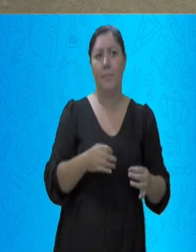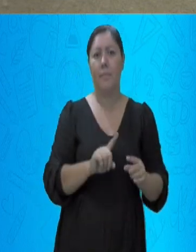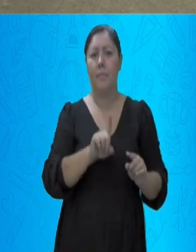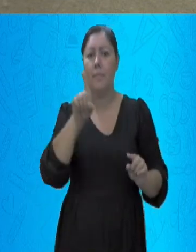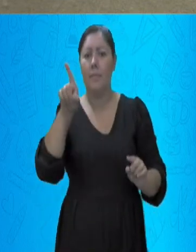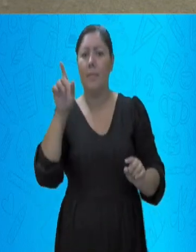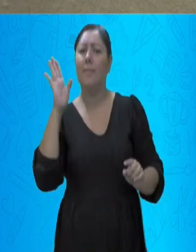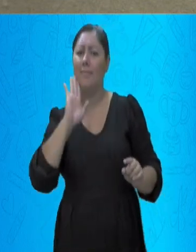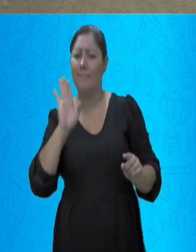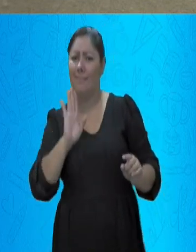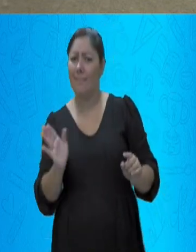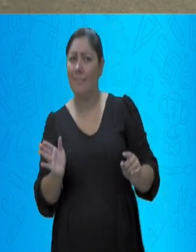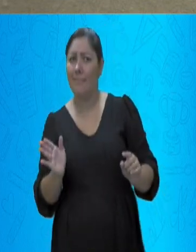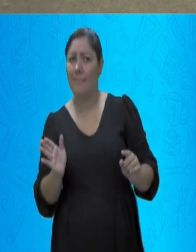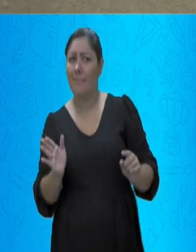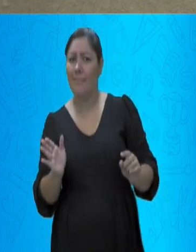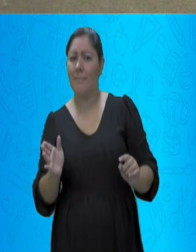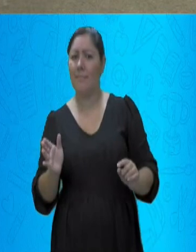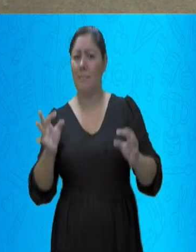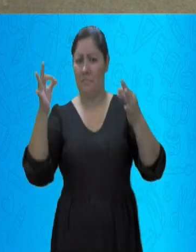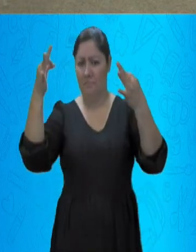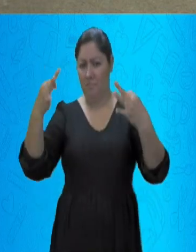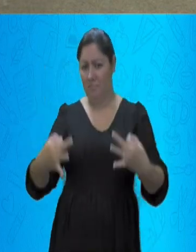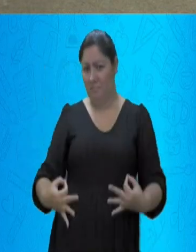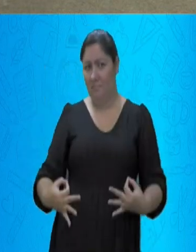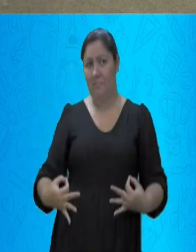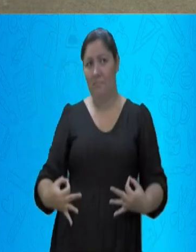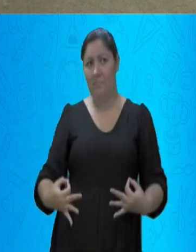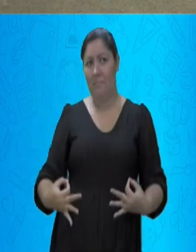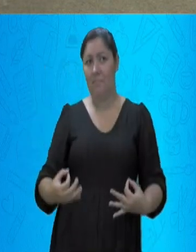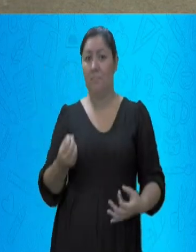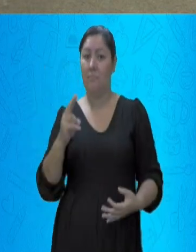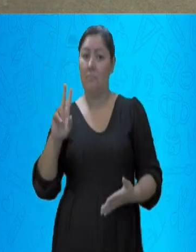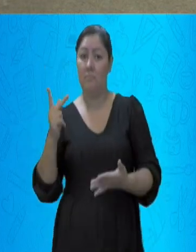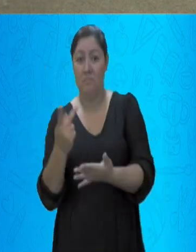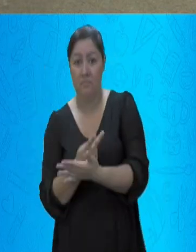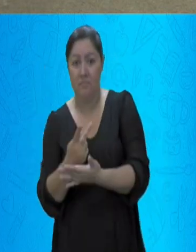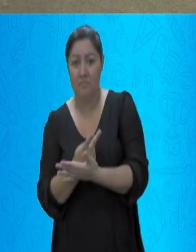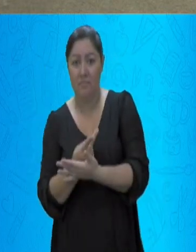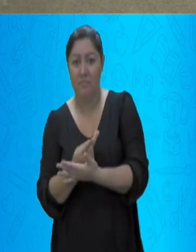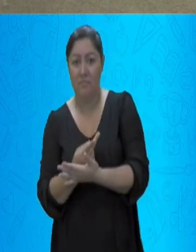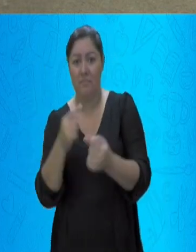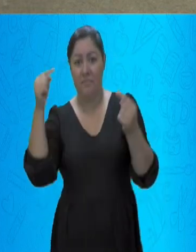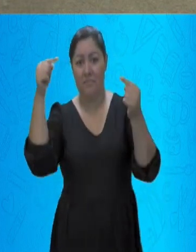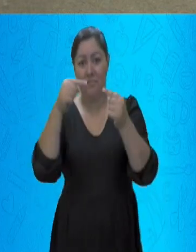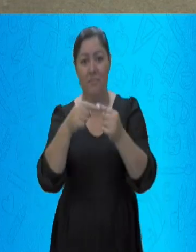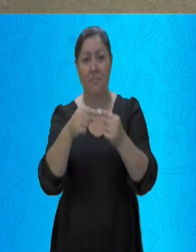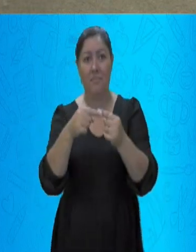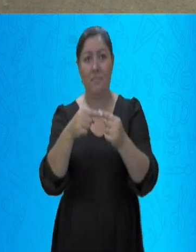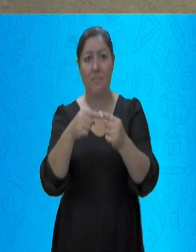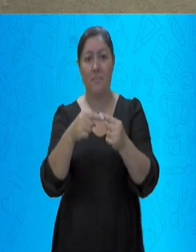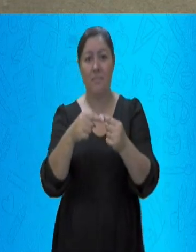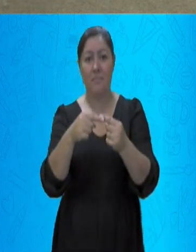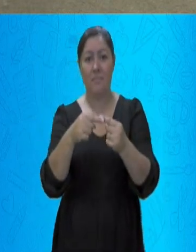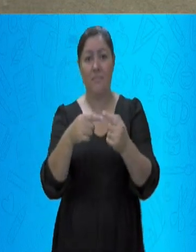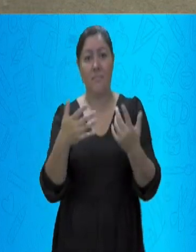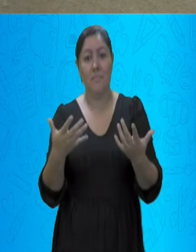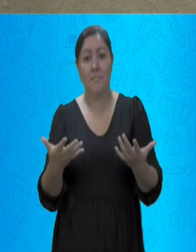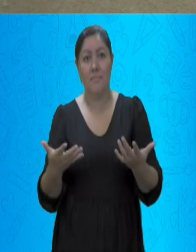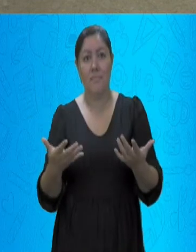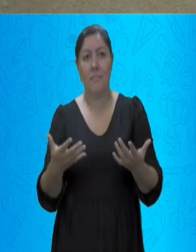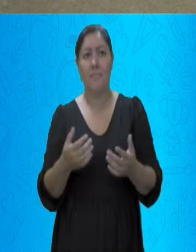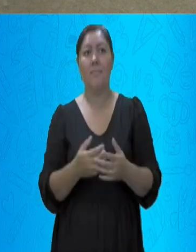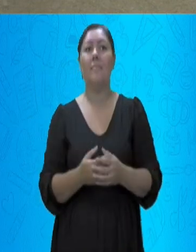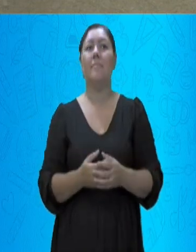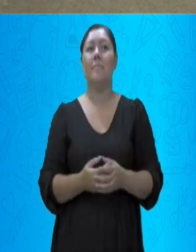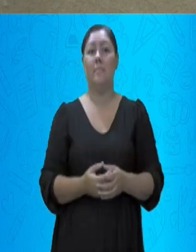legal? A gente pode falar que é perfeito? A gente pode falar que é errado? Sim, correto, errado. É